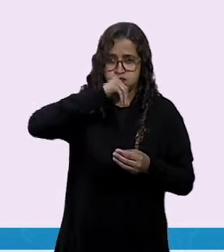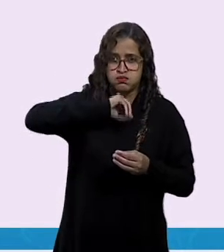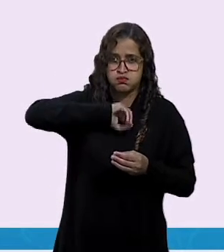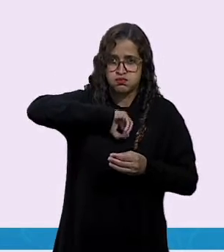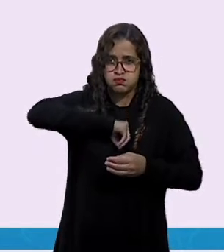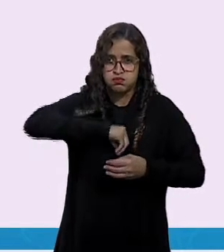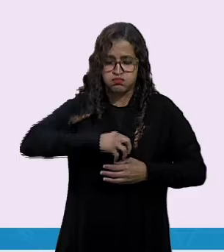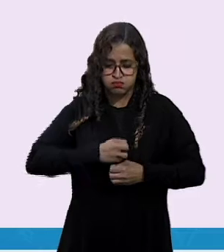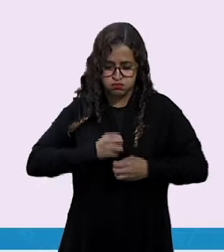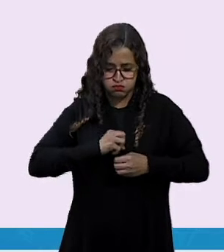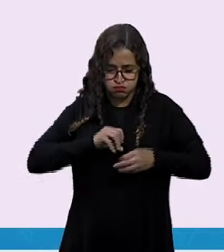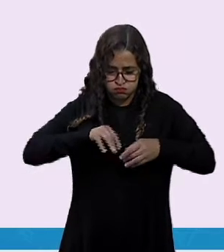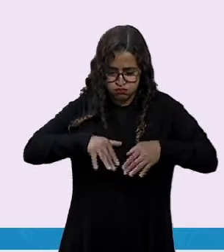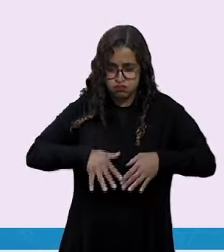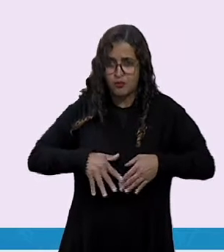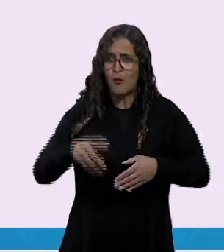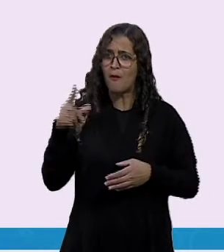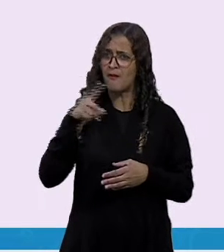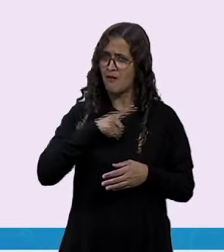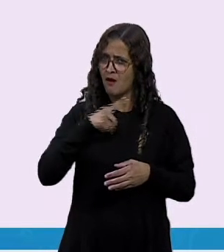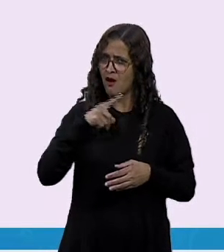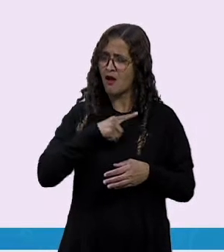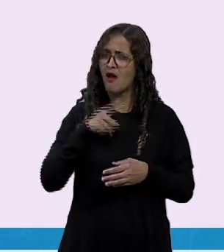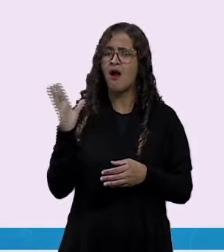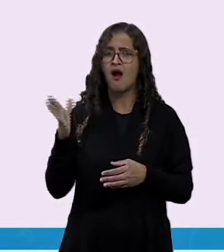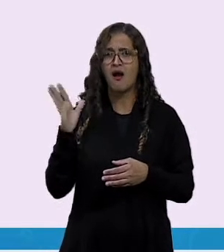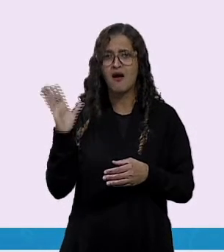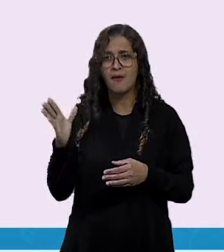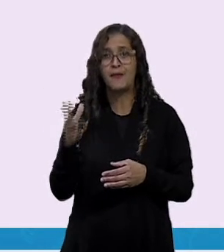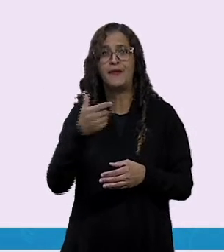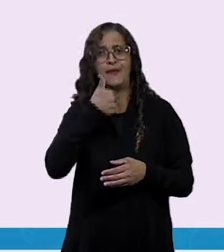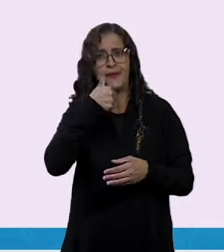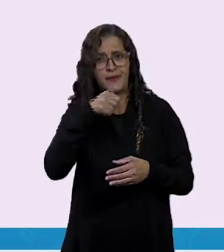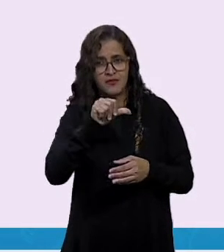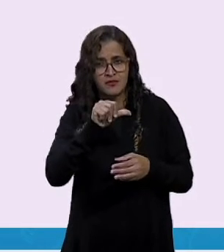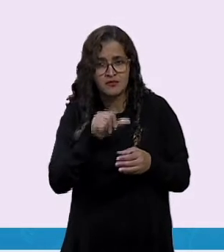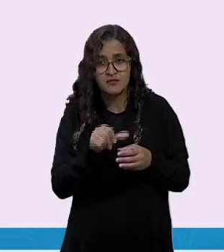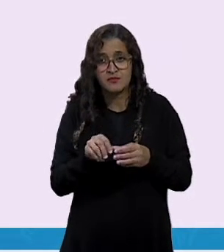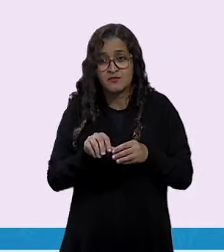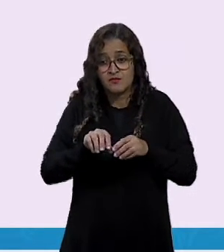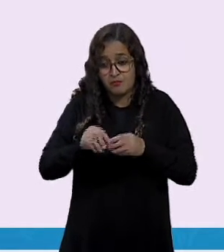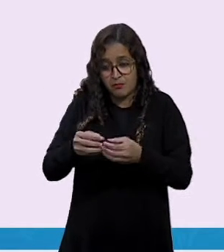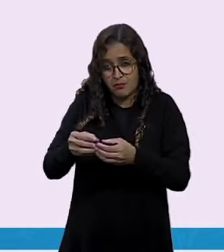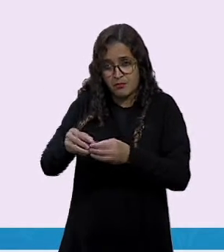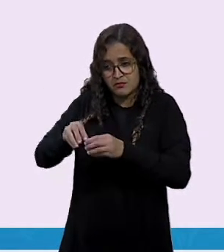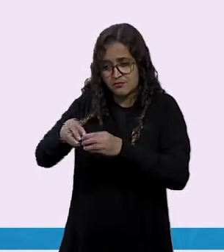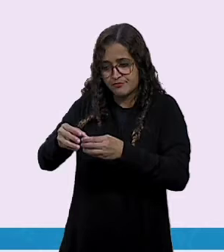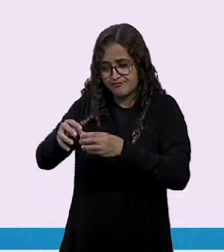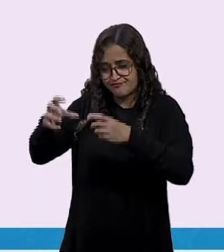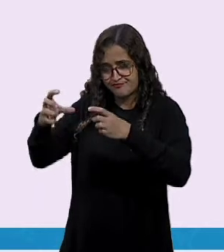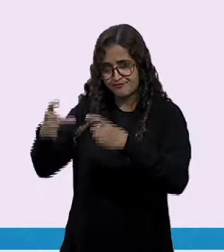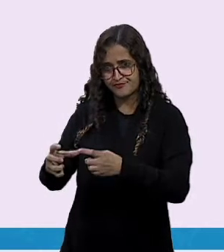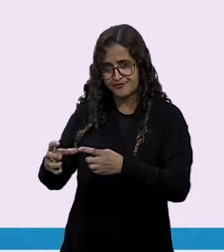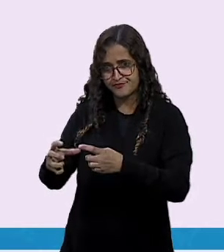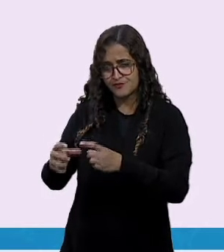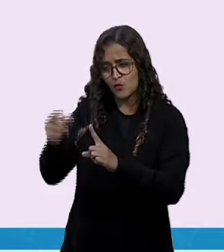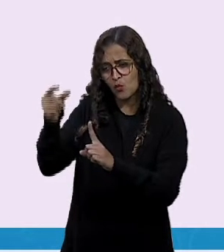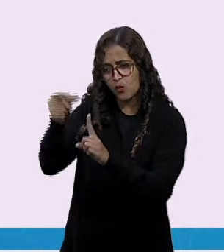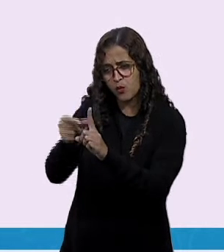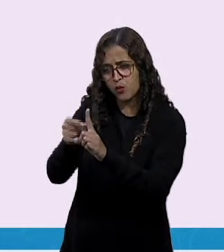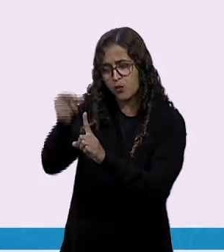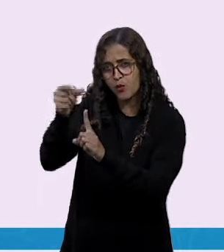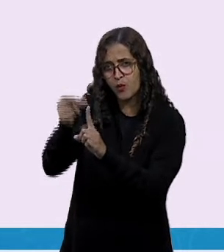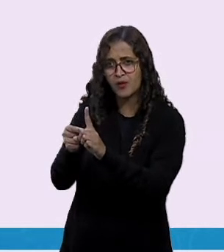precisa para se desenvolver. Por isso, a mamãe põe os seus ovos em um lugar onde a temperatura,